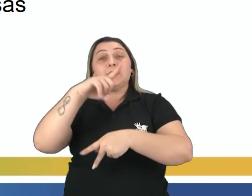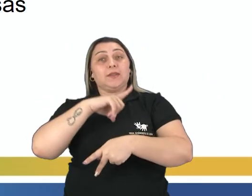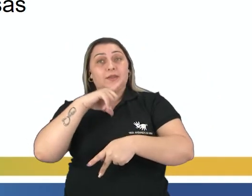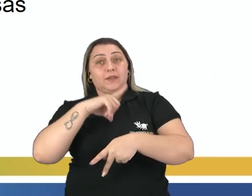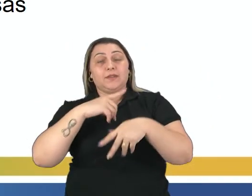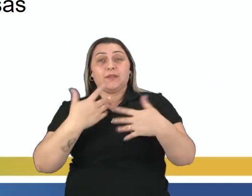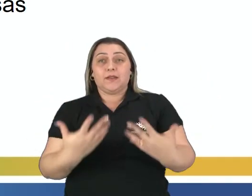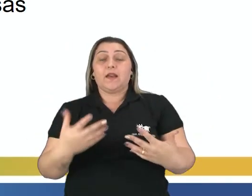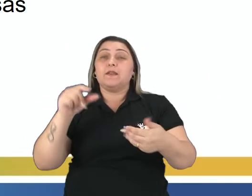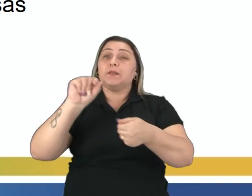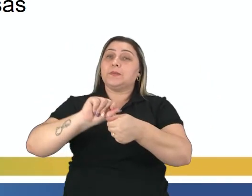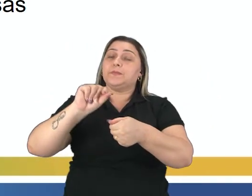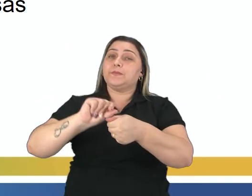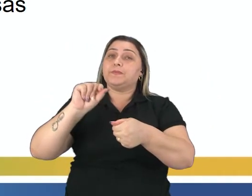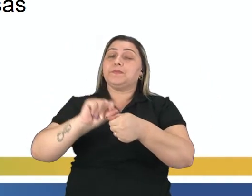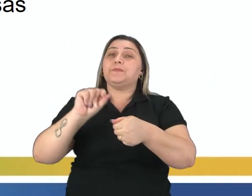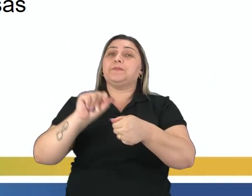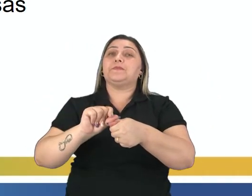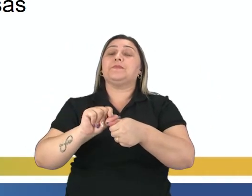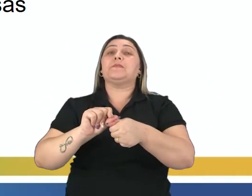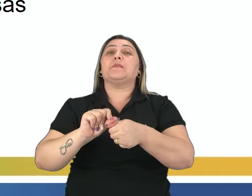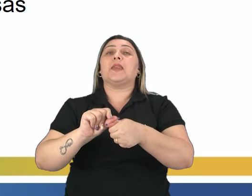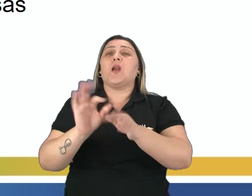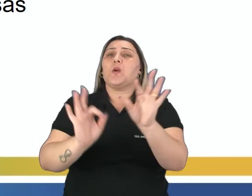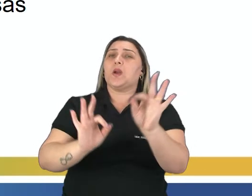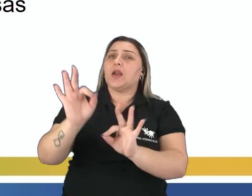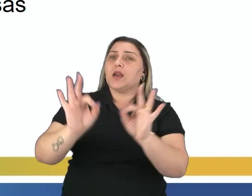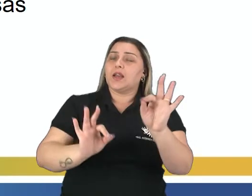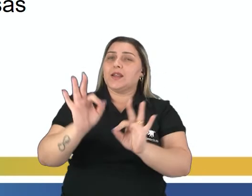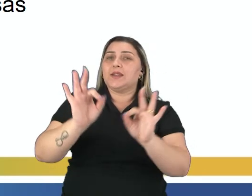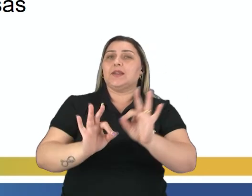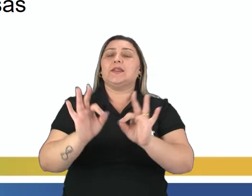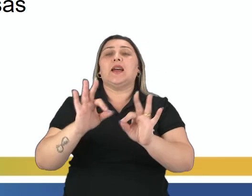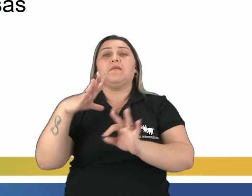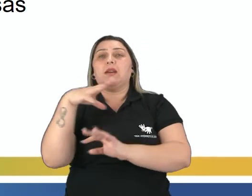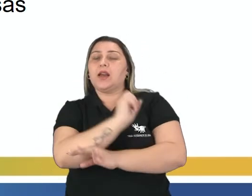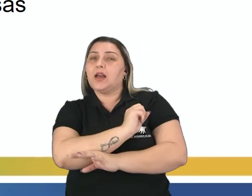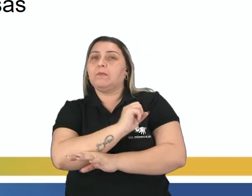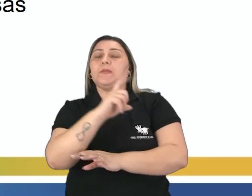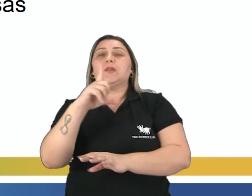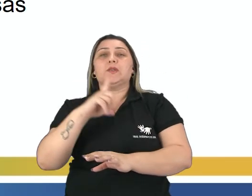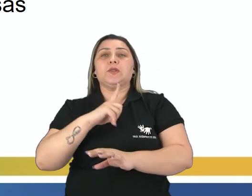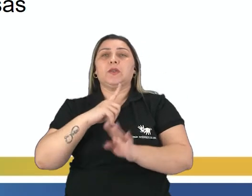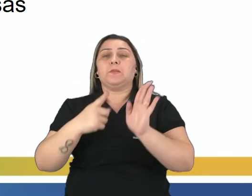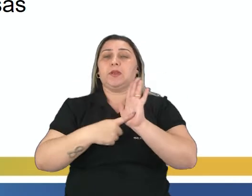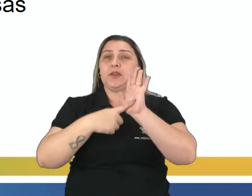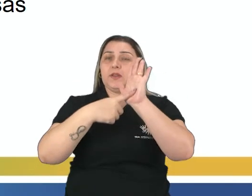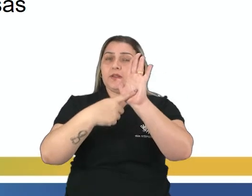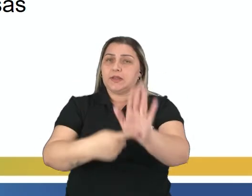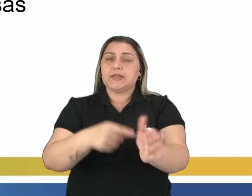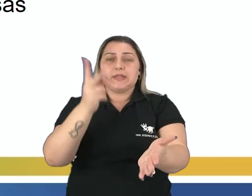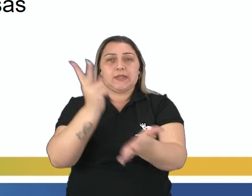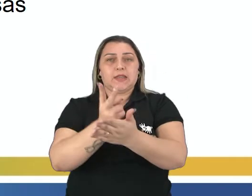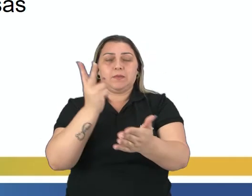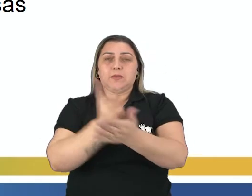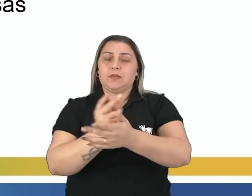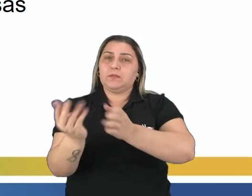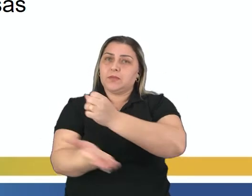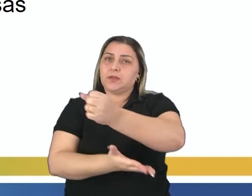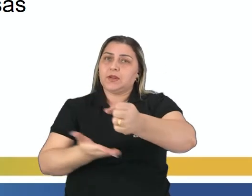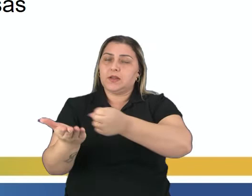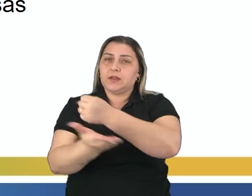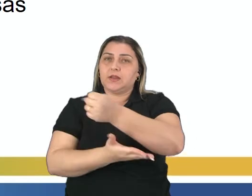ele fazia palcos improvisados, né? Tinha um esquema de apresentações que estava sempre baseado